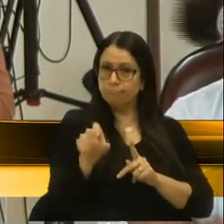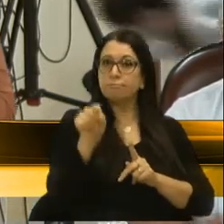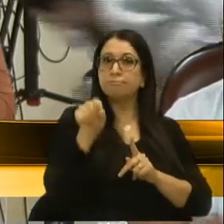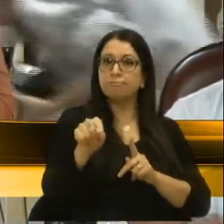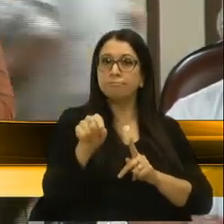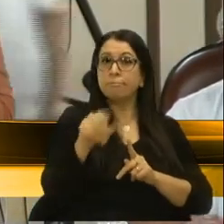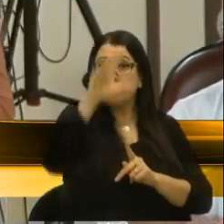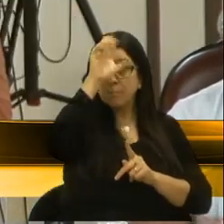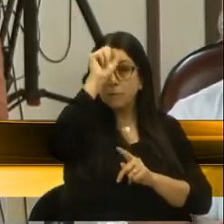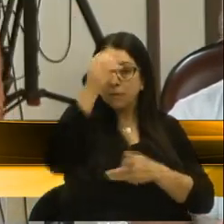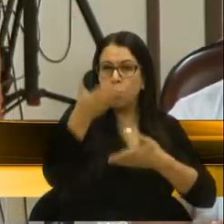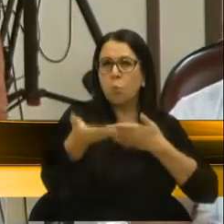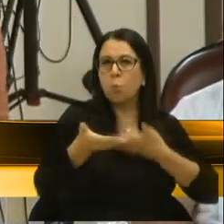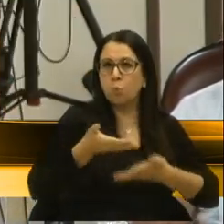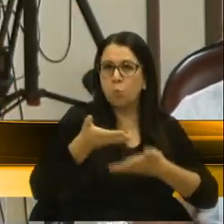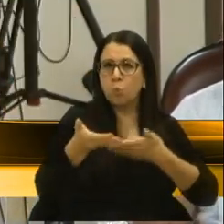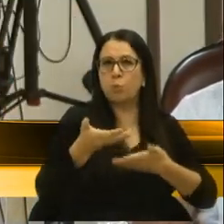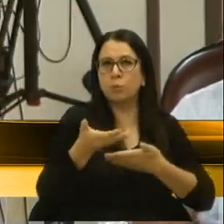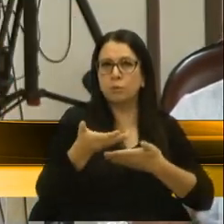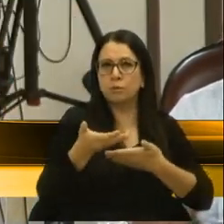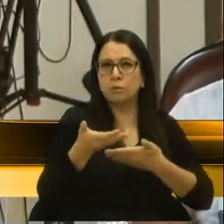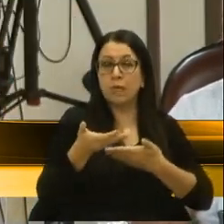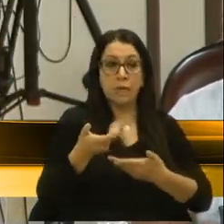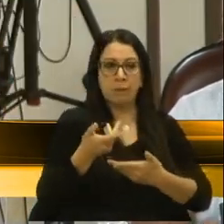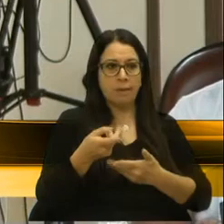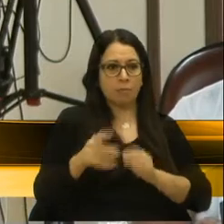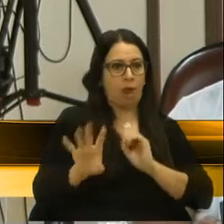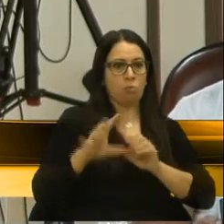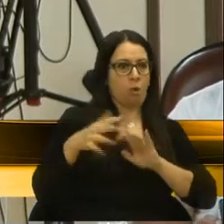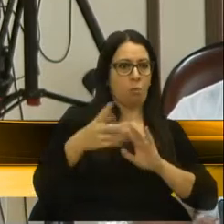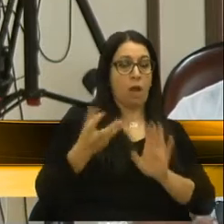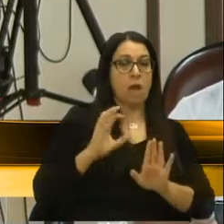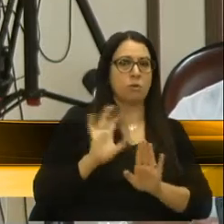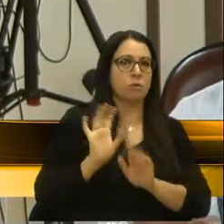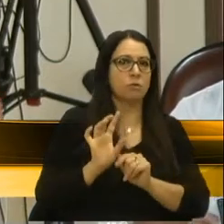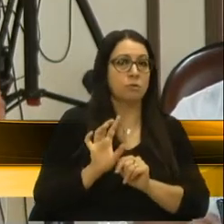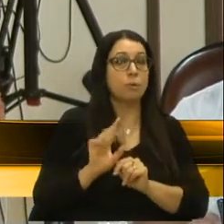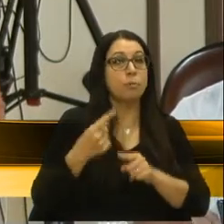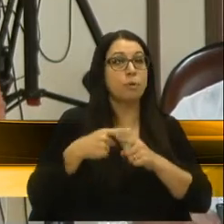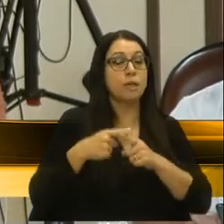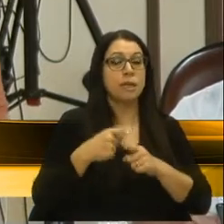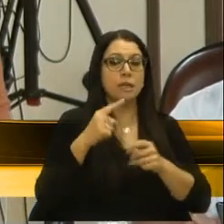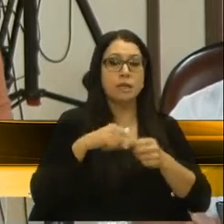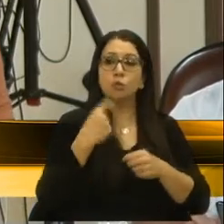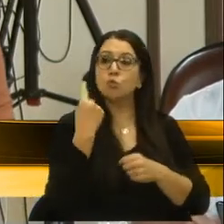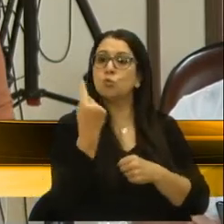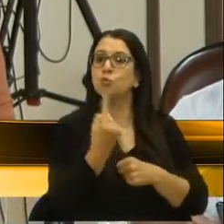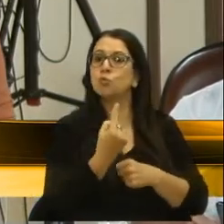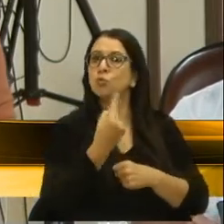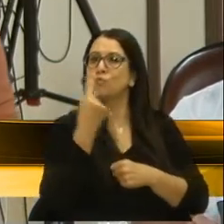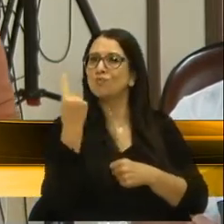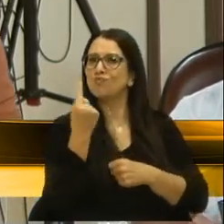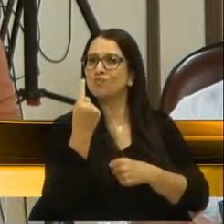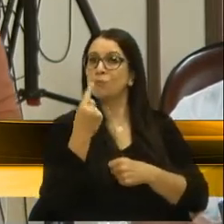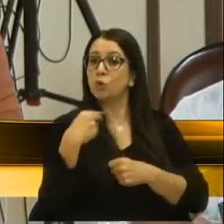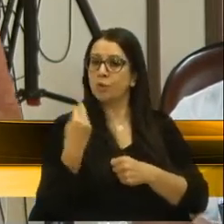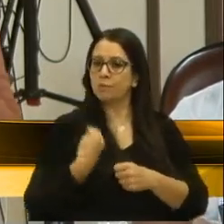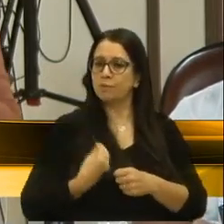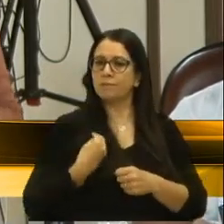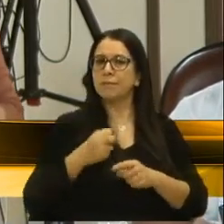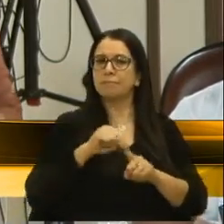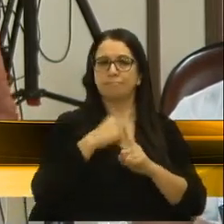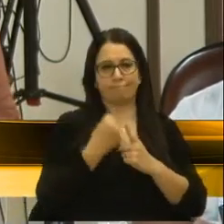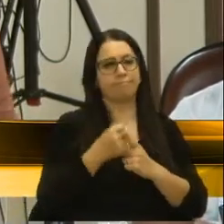aprender a colaborar, não ser reativo a tudo que acontece. Porque o individualismo que nós estamos vivendo na sociedade, ele